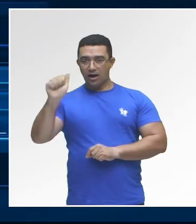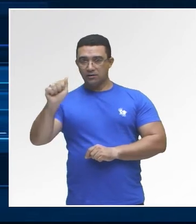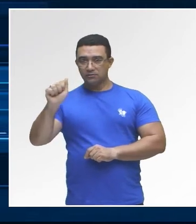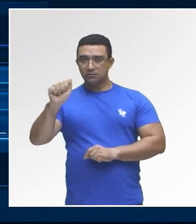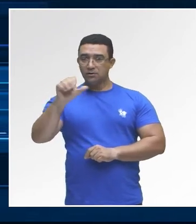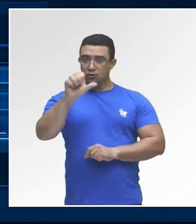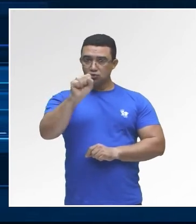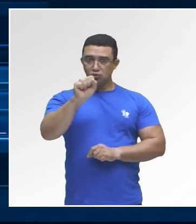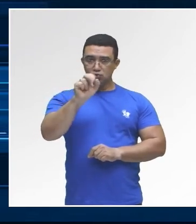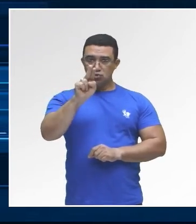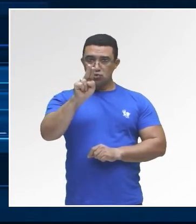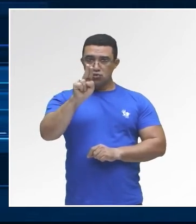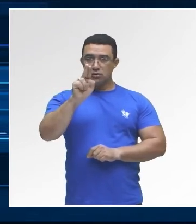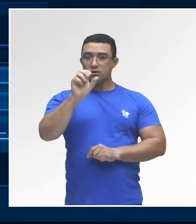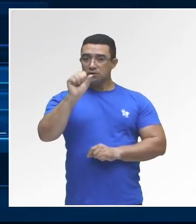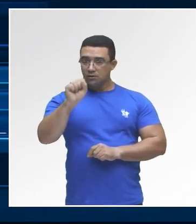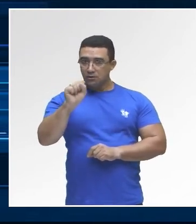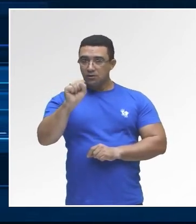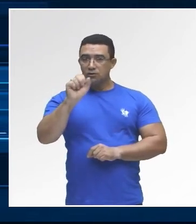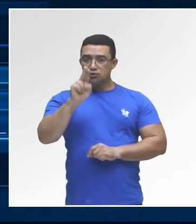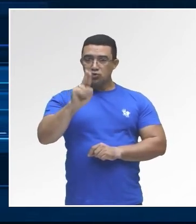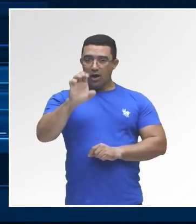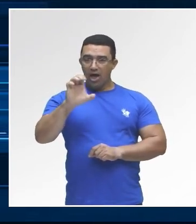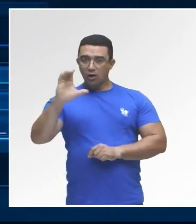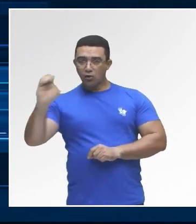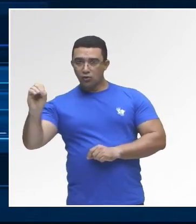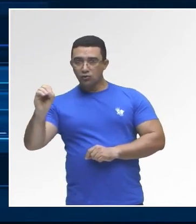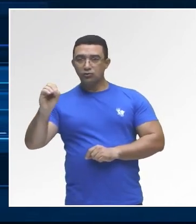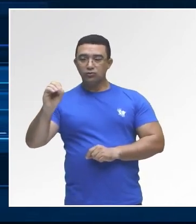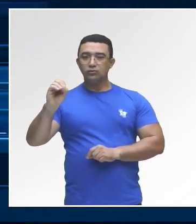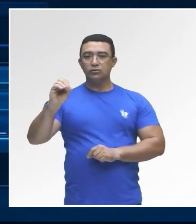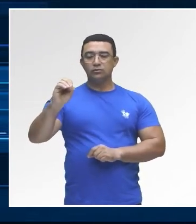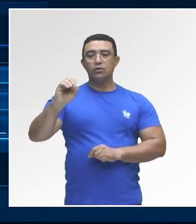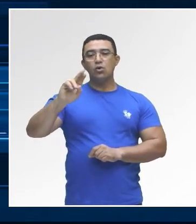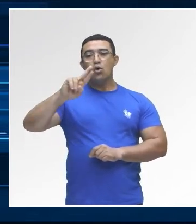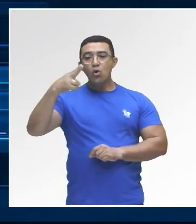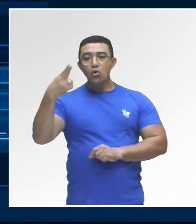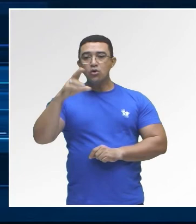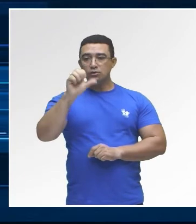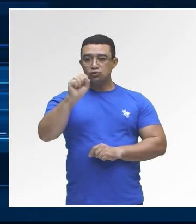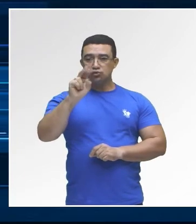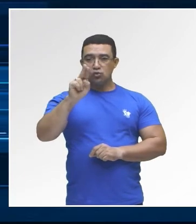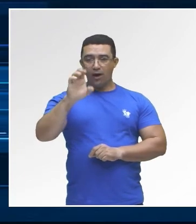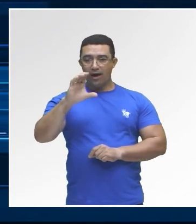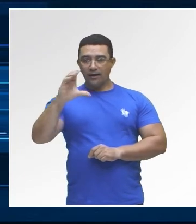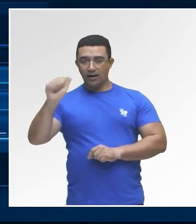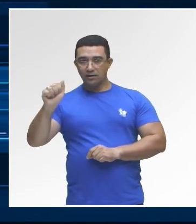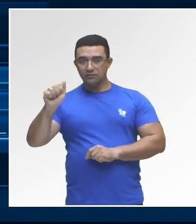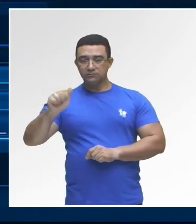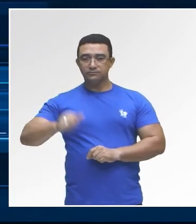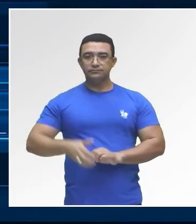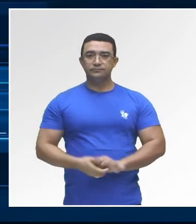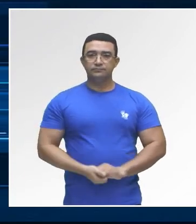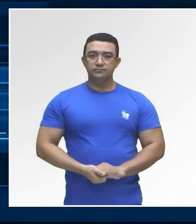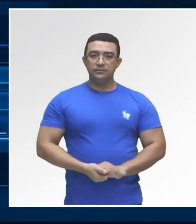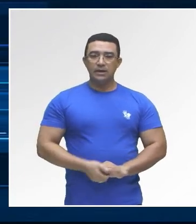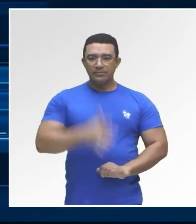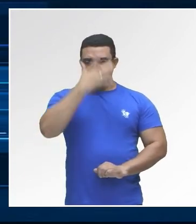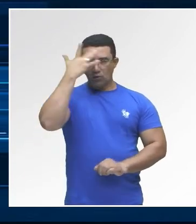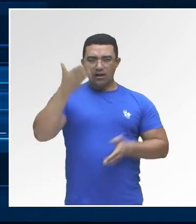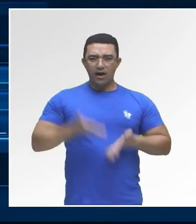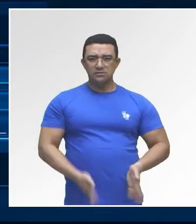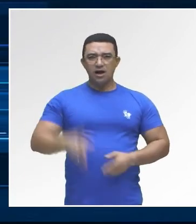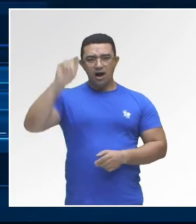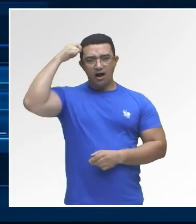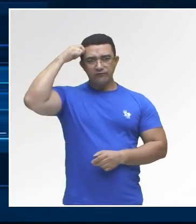certo? Então, Senegal, Senegal, nacionalidade senegalês,